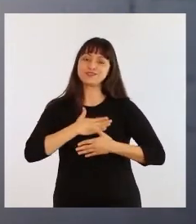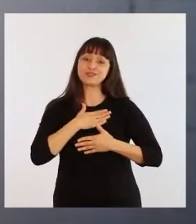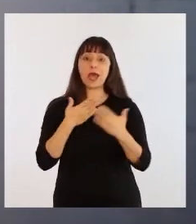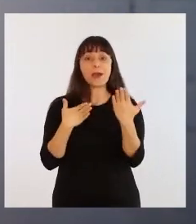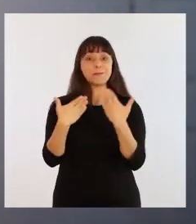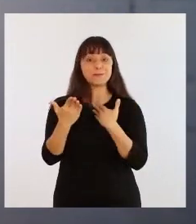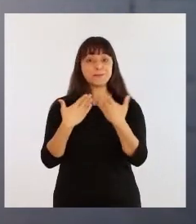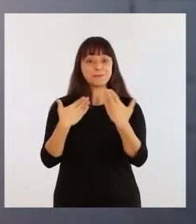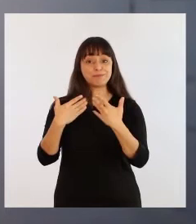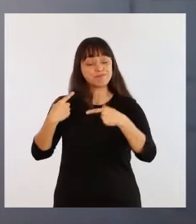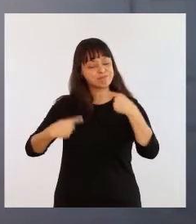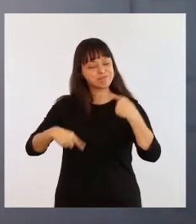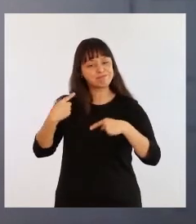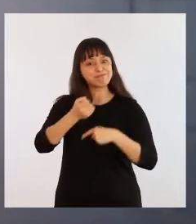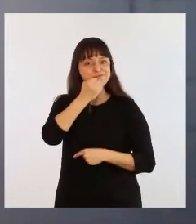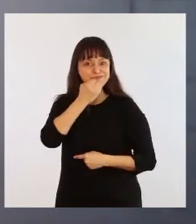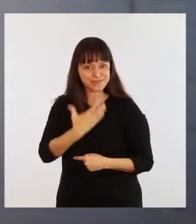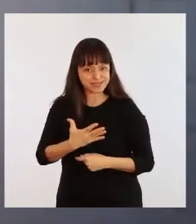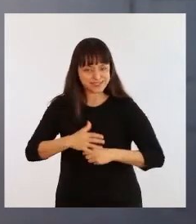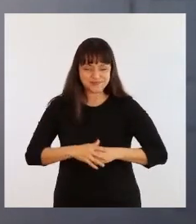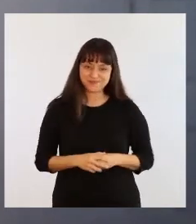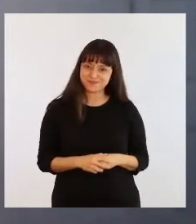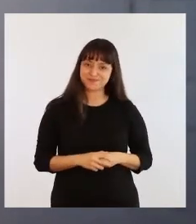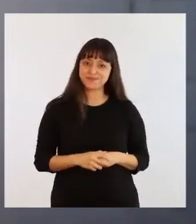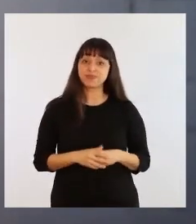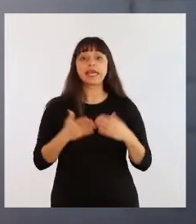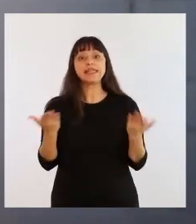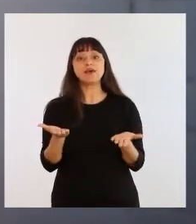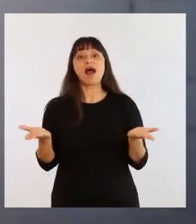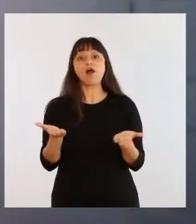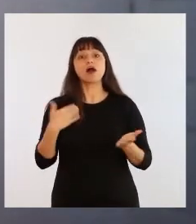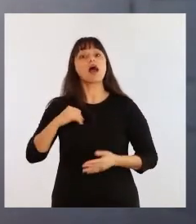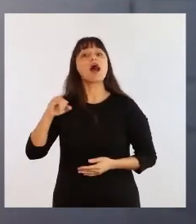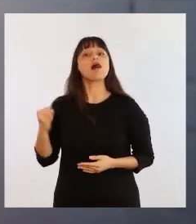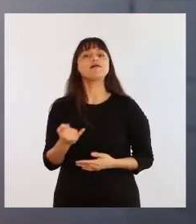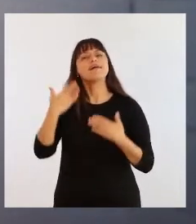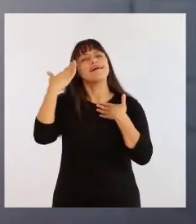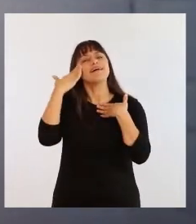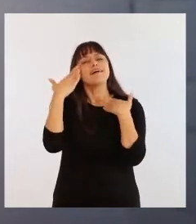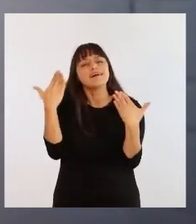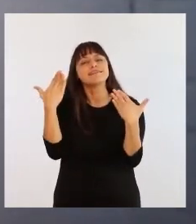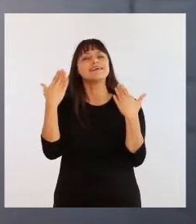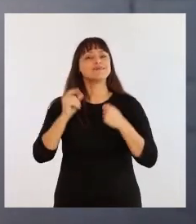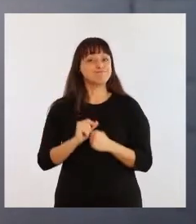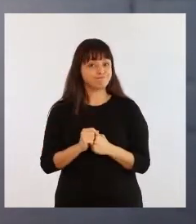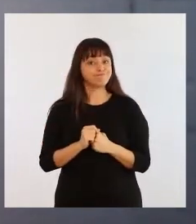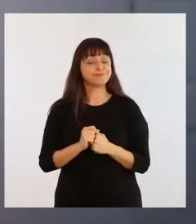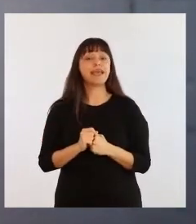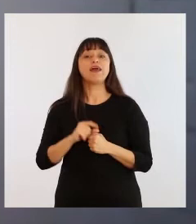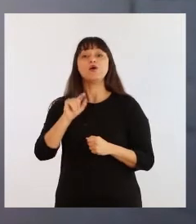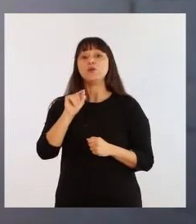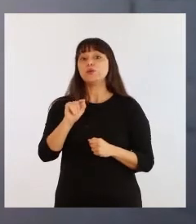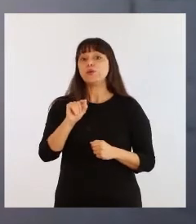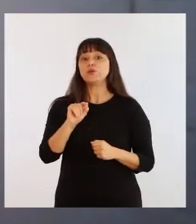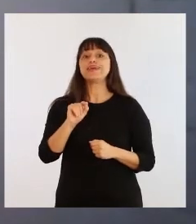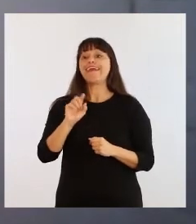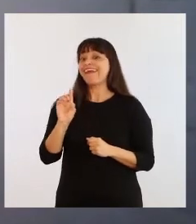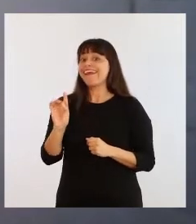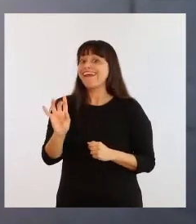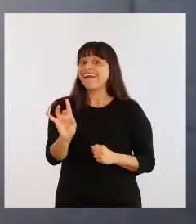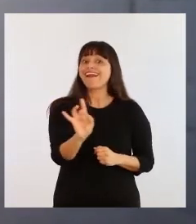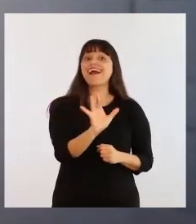conversa acontecer muito bem. Então, aproveito também para agradecer a generosidade e a disponibilidade de cada